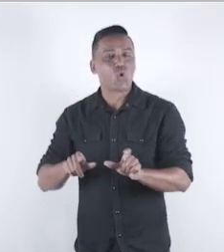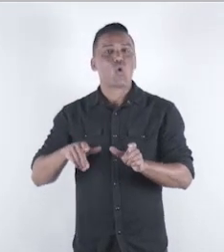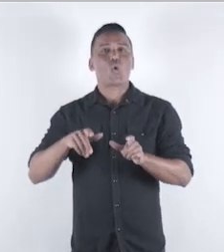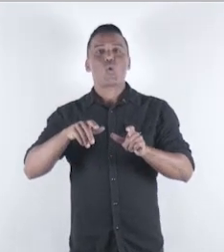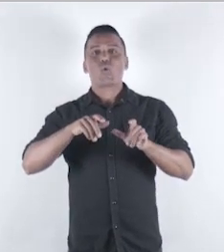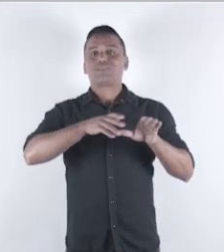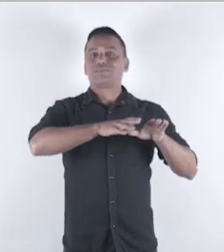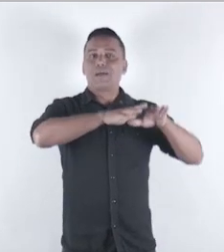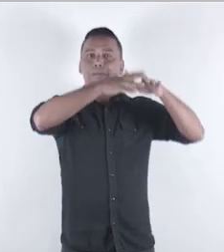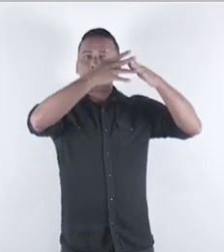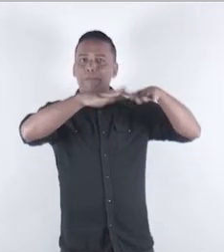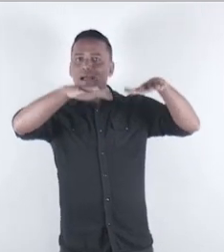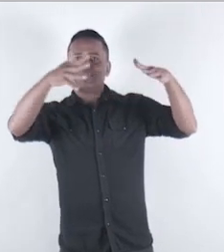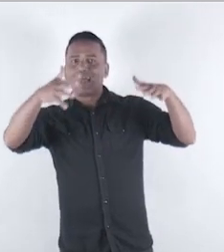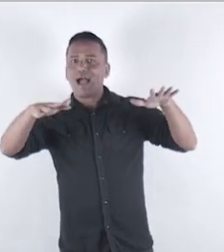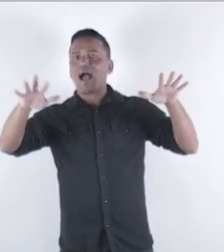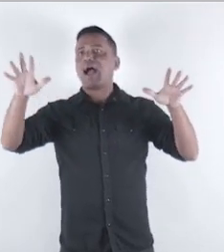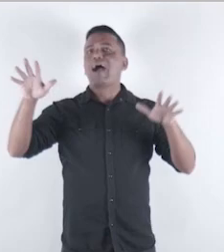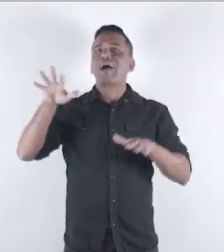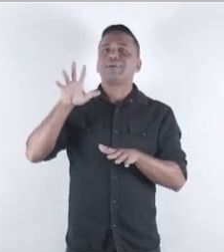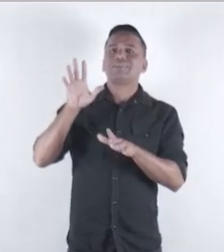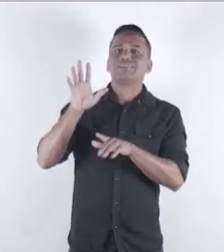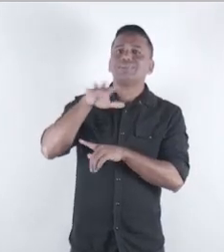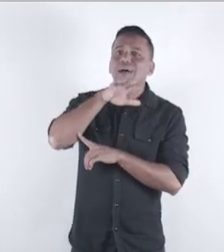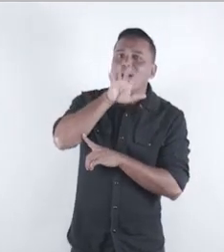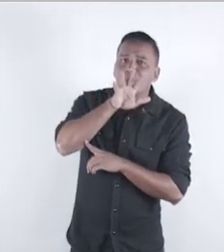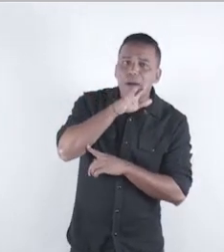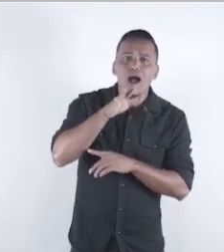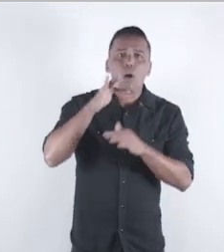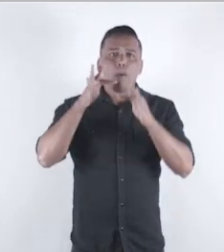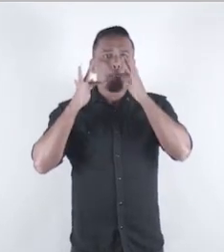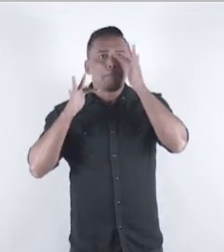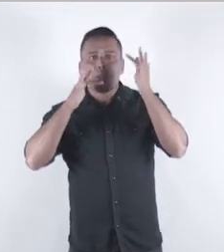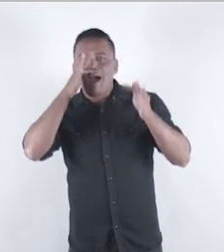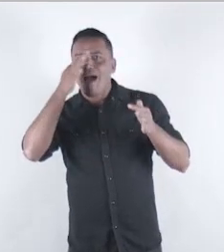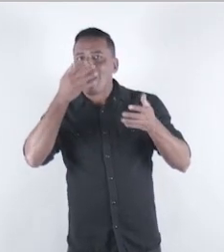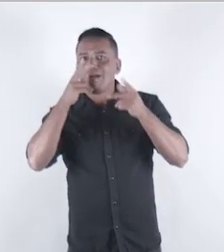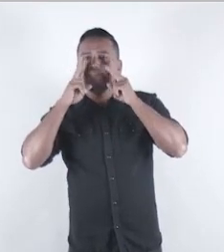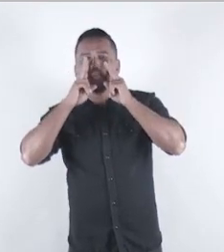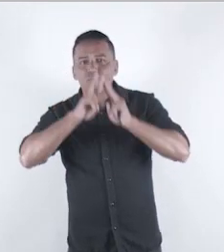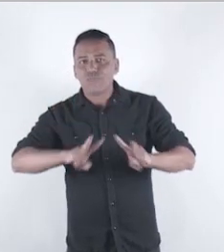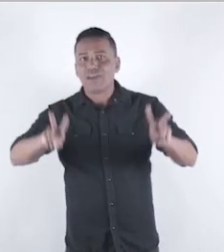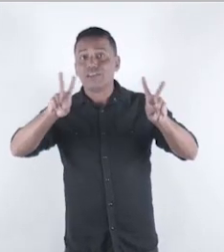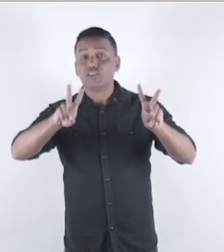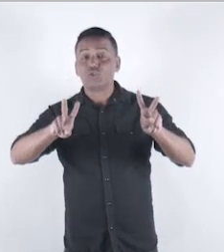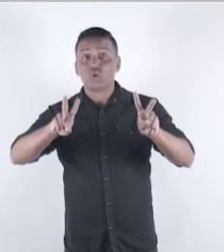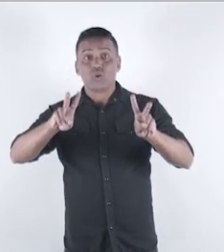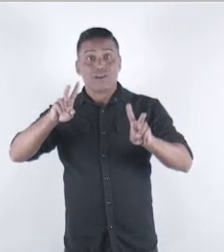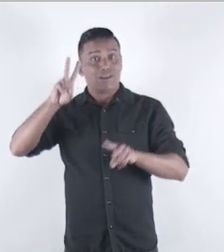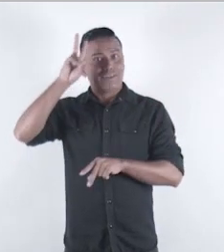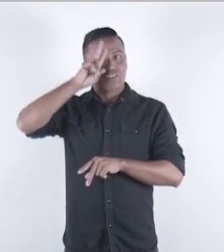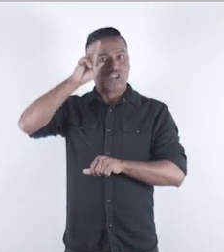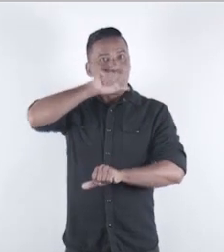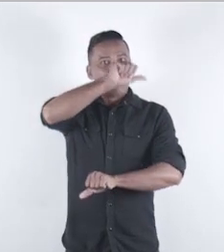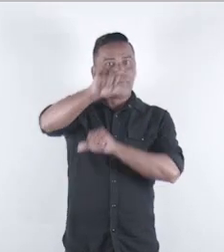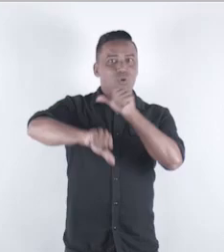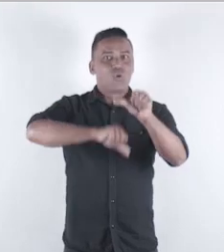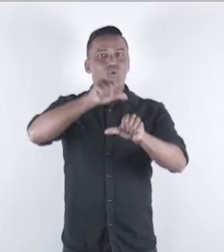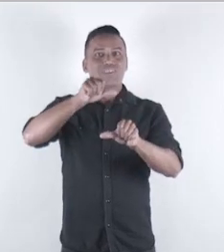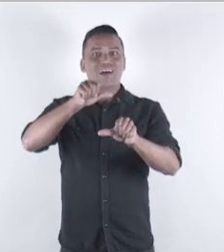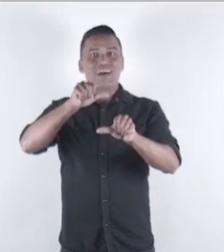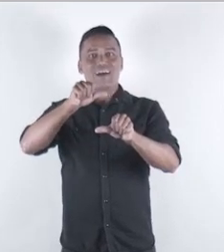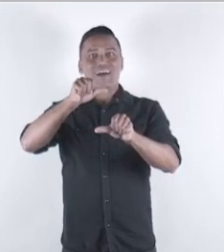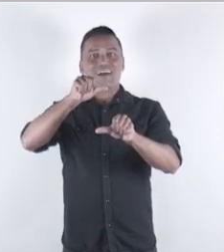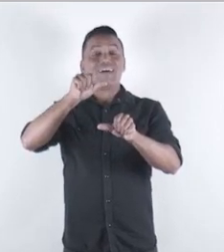as paisagens, né, sobre os animais e as plantas que eu vejo. E eu transformo essas histórias em